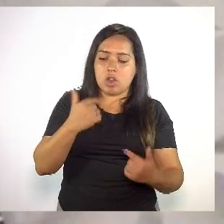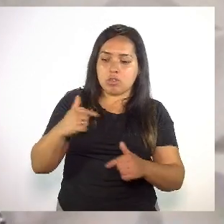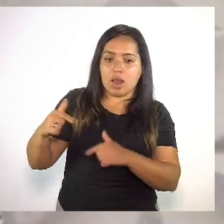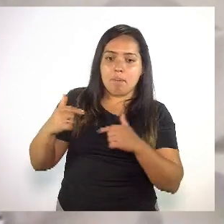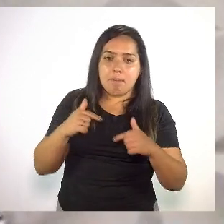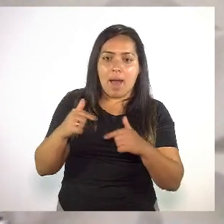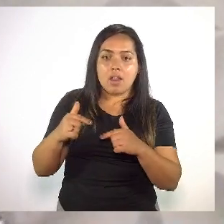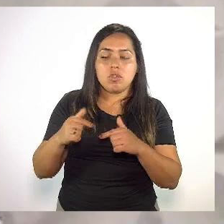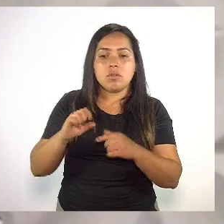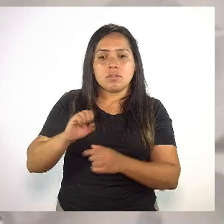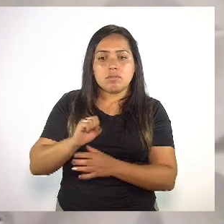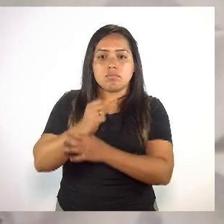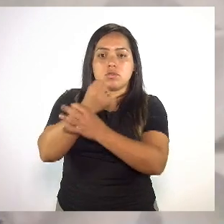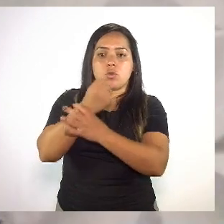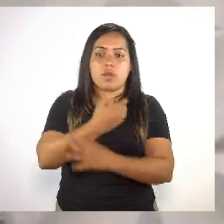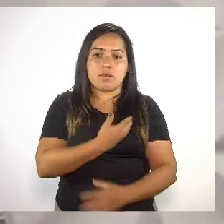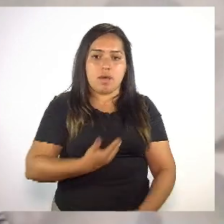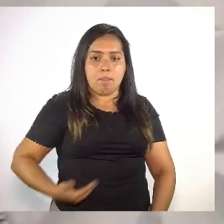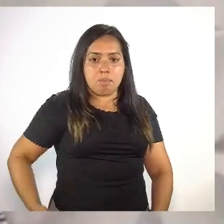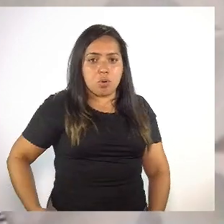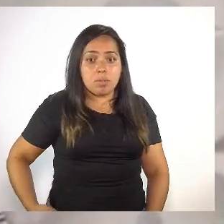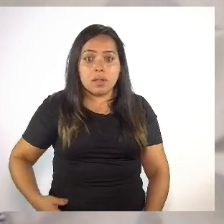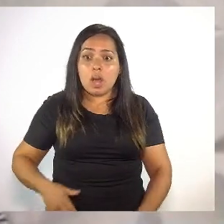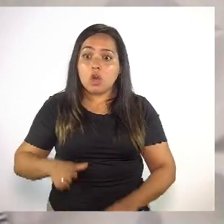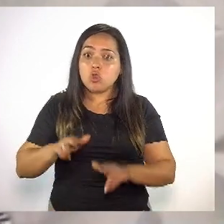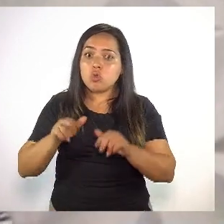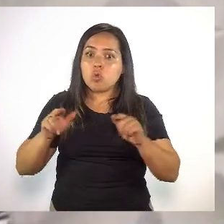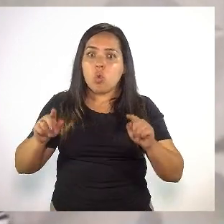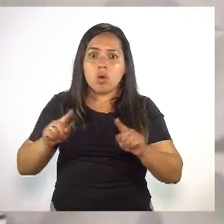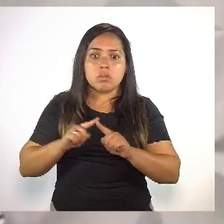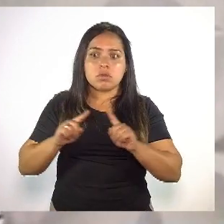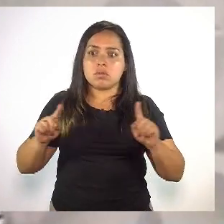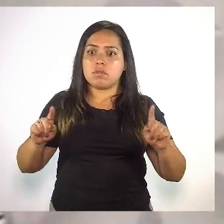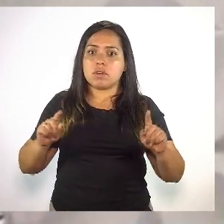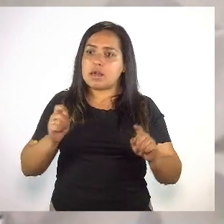jamais poderiam ficar sem receber